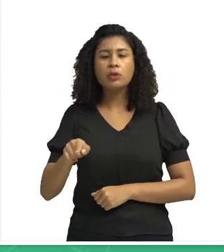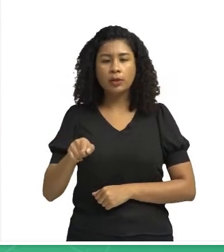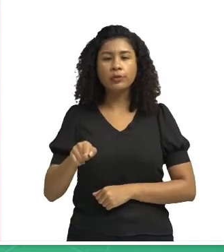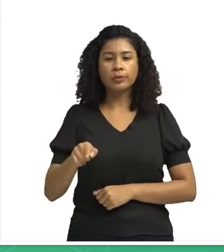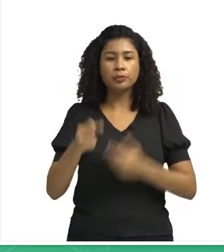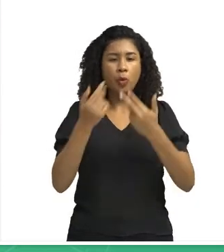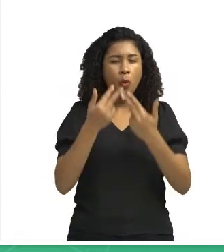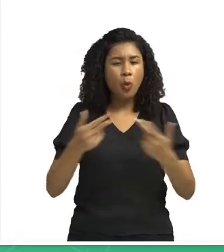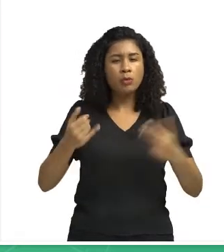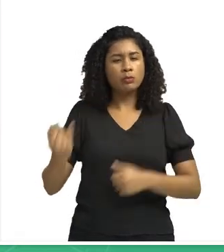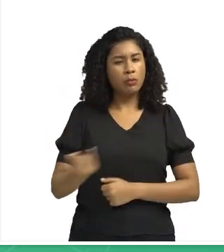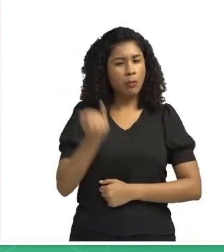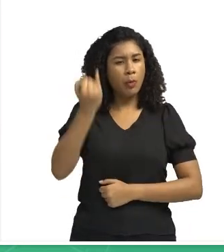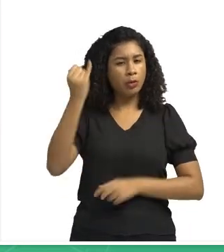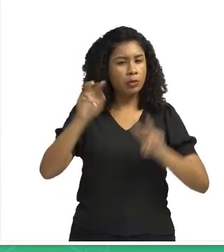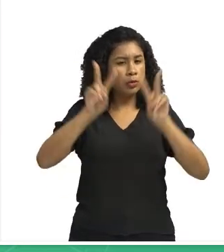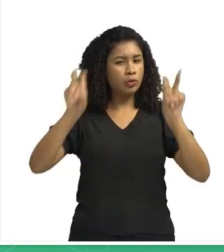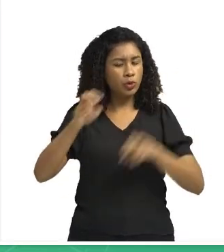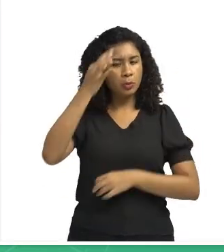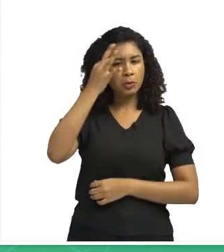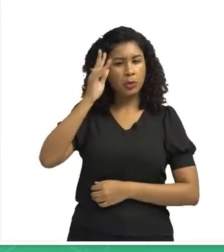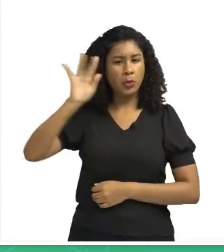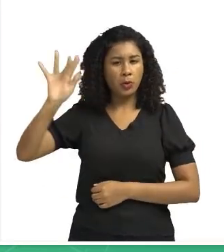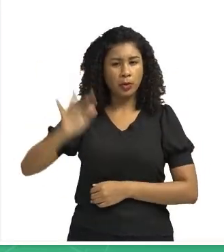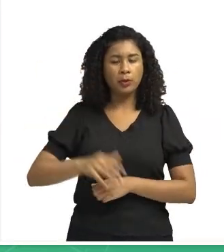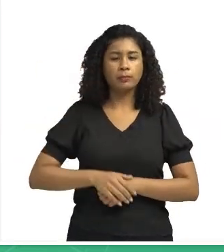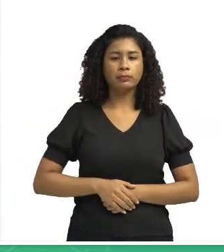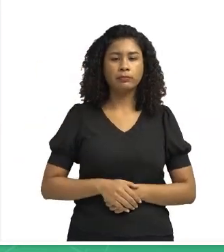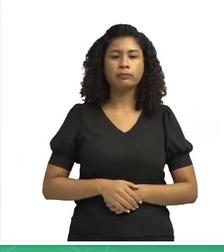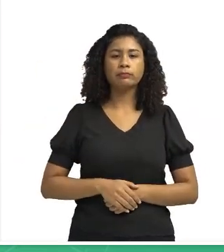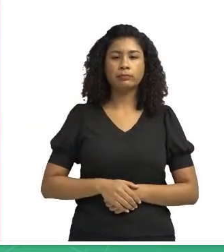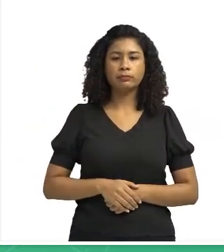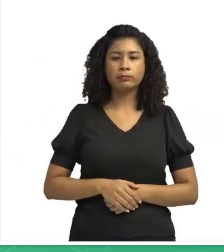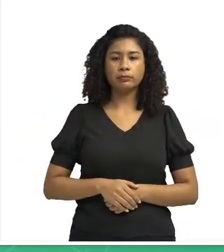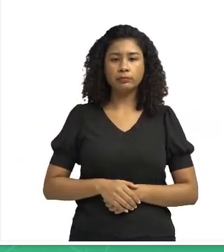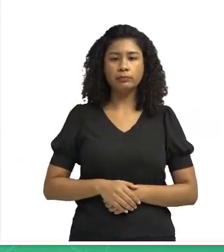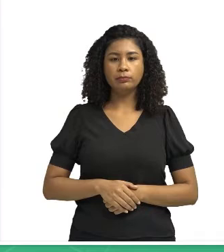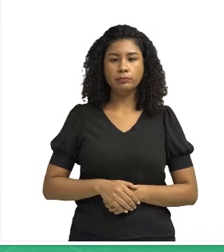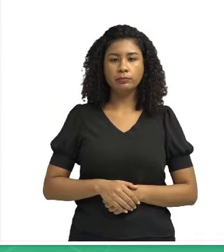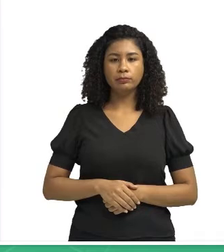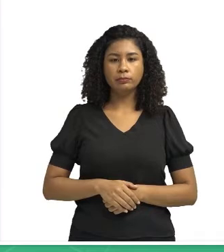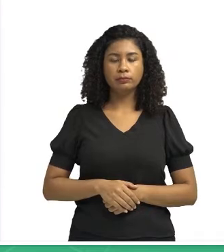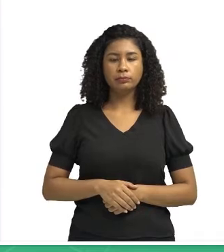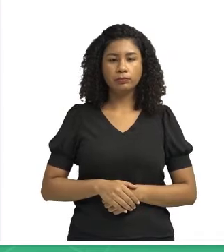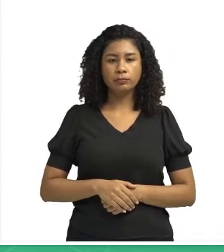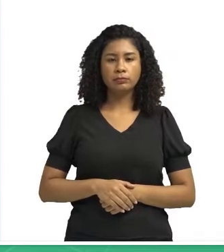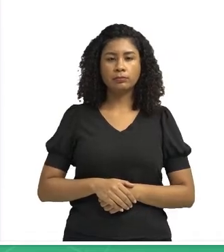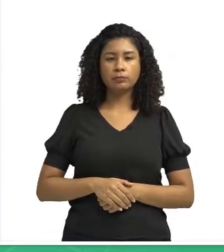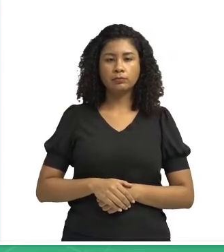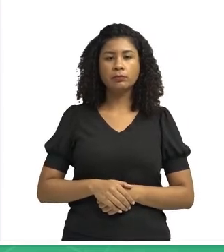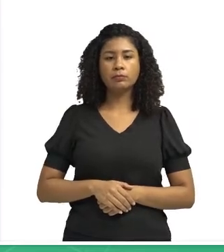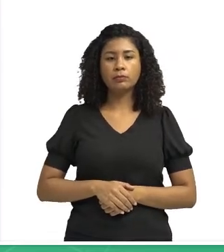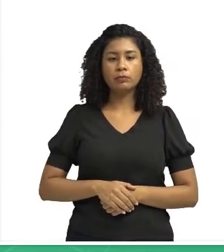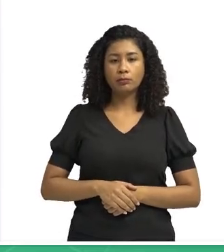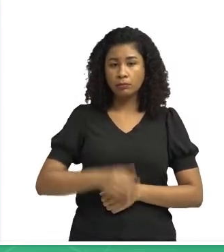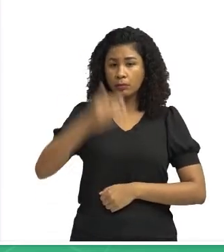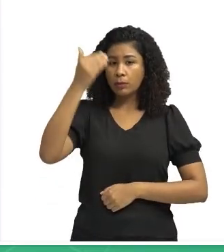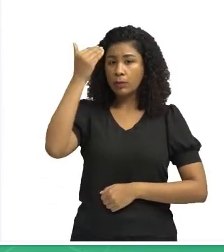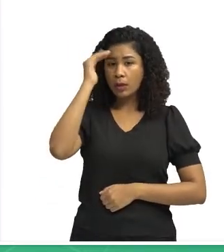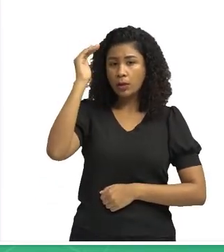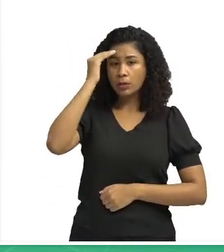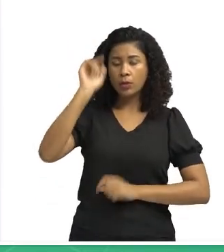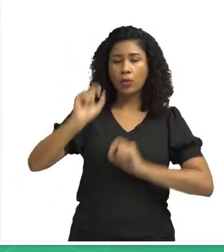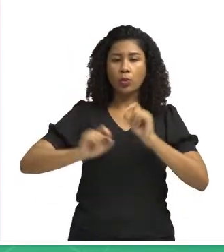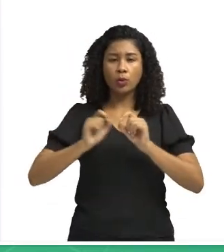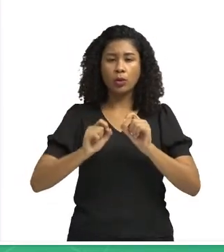a compreensão da lei da conservação da massa de Lavoisier e a compreensão das